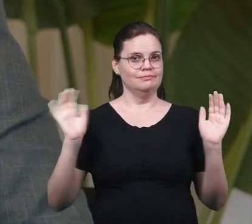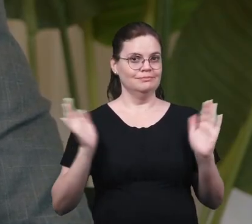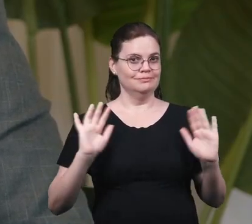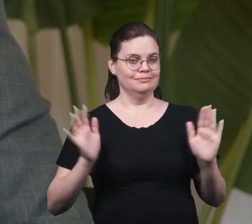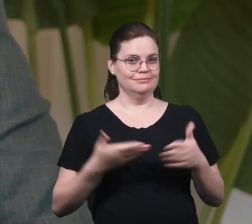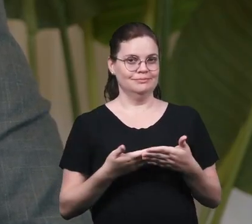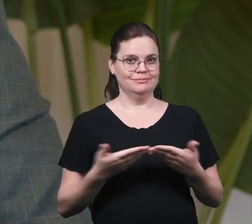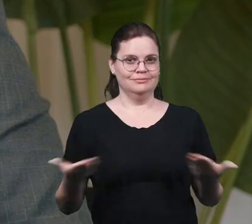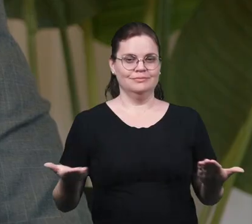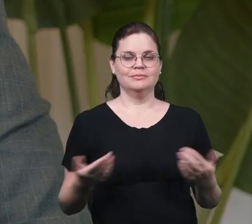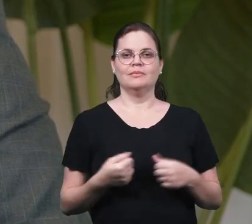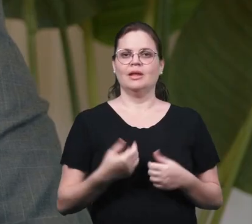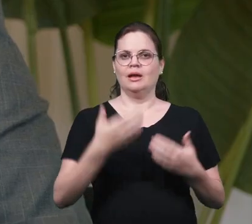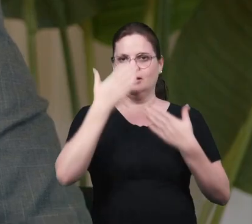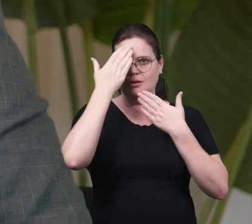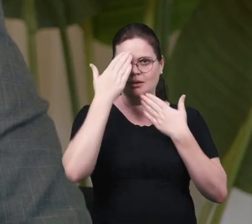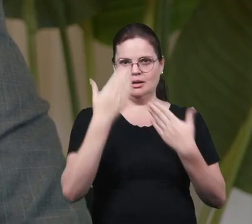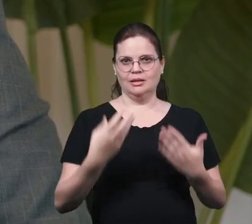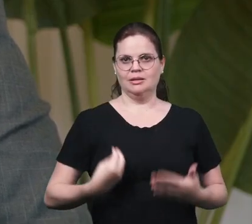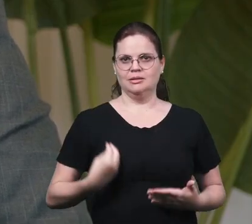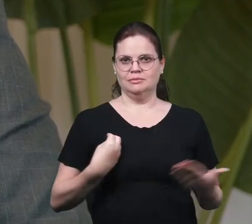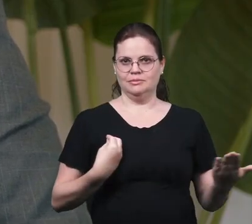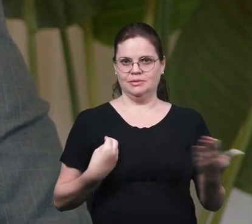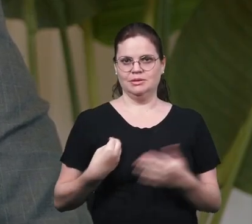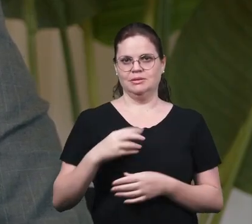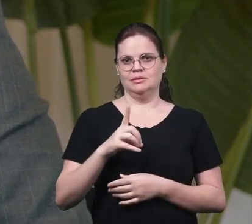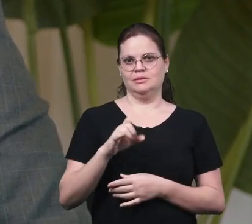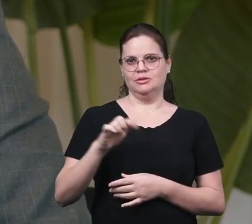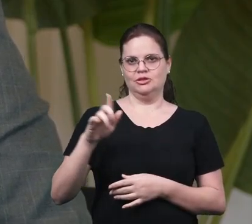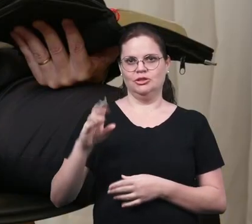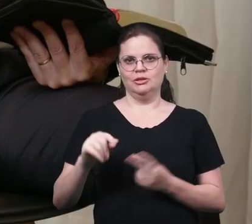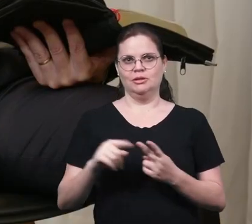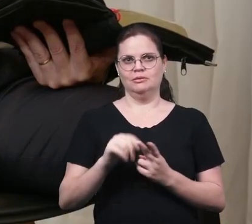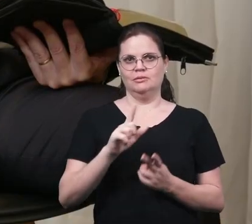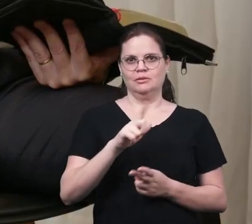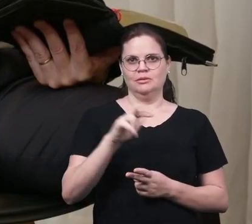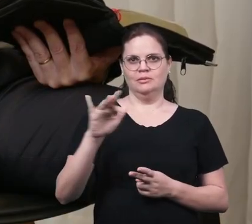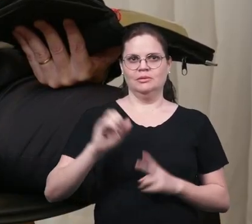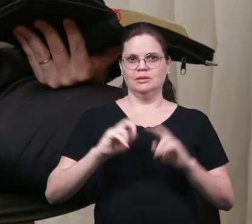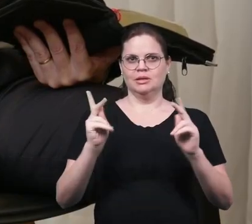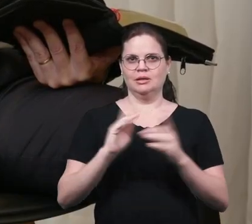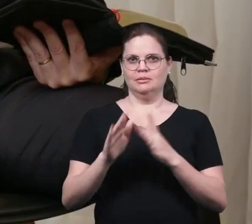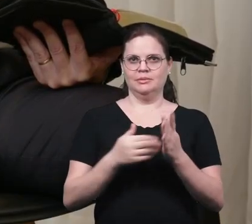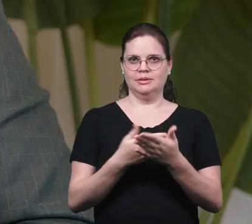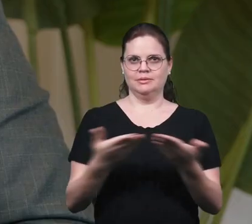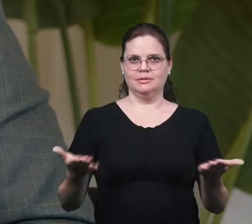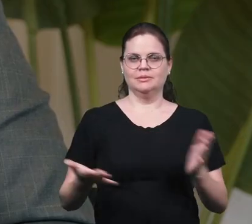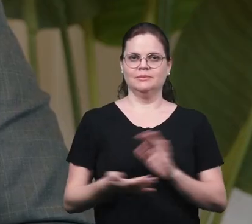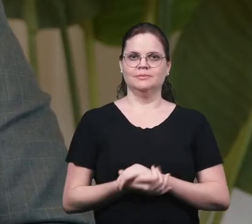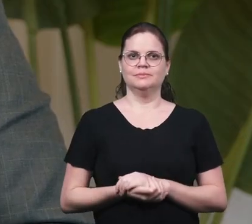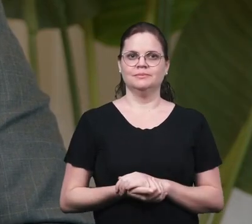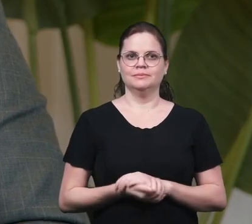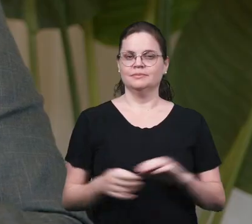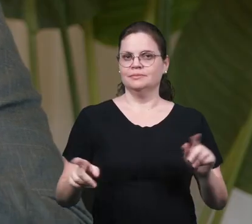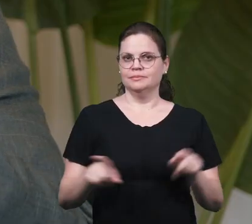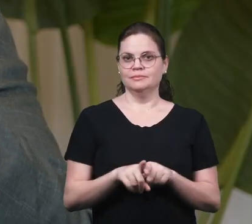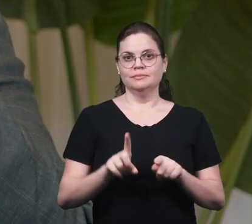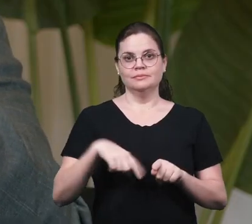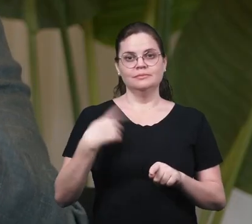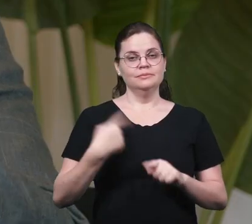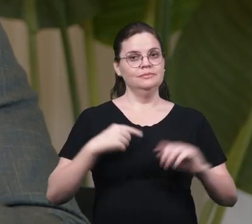irmãos, agradecer a presença. Diego e Lucas, a paz do Senhor Jesus. A paz do Senhor. Paz do Senhor, pastor Márcio. Também nós